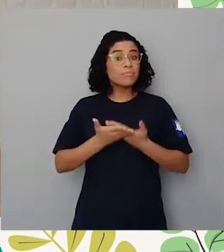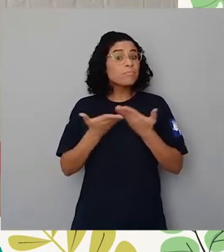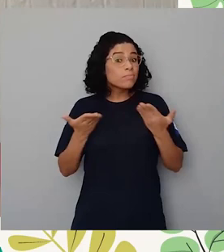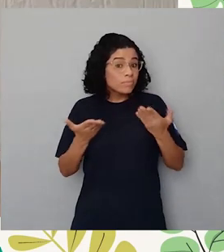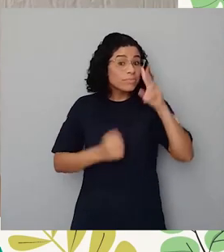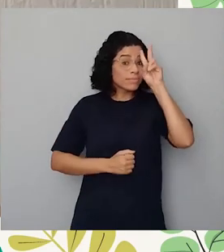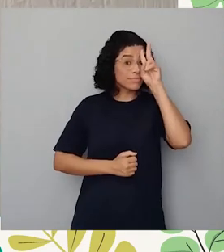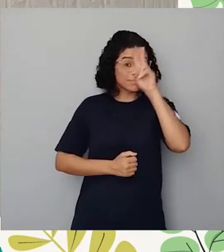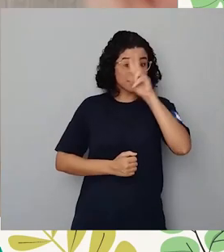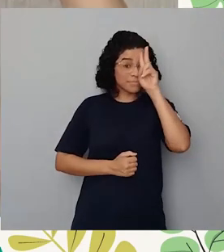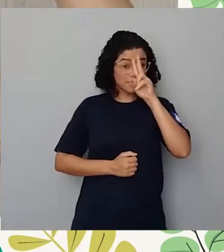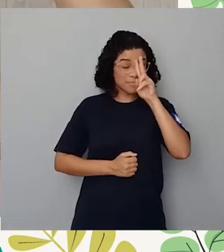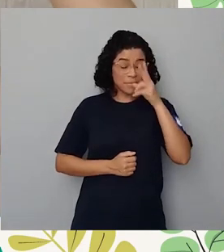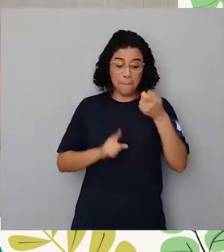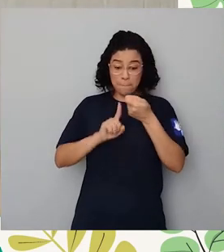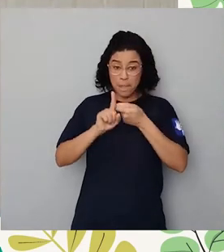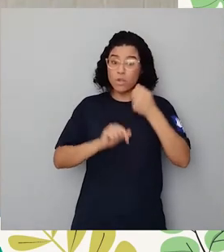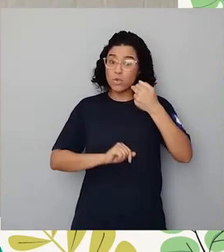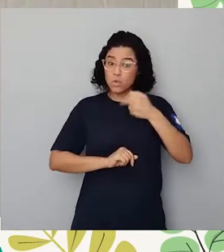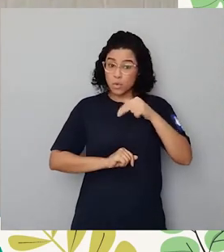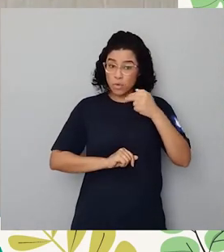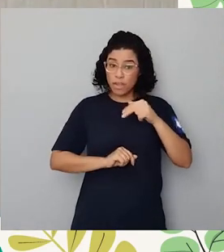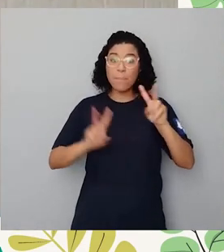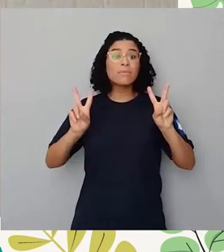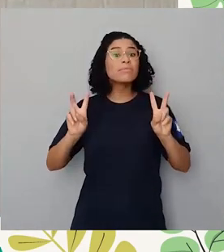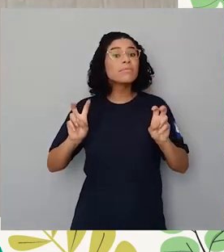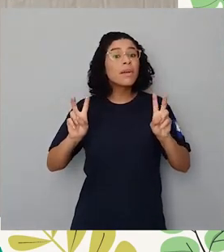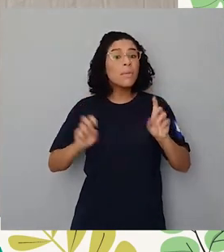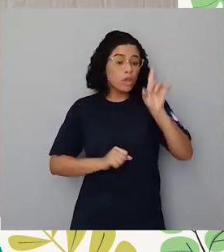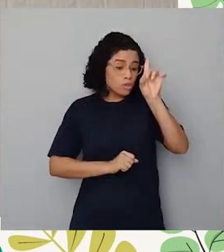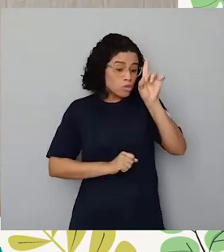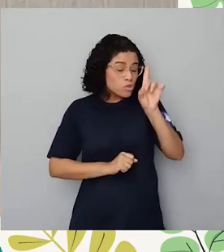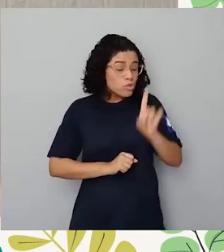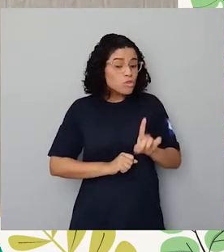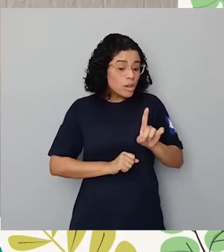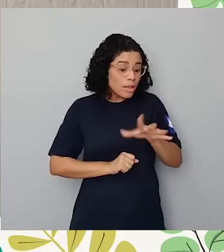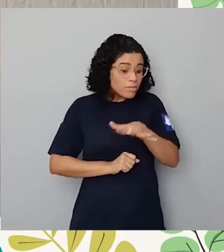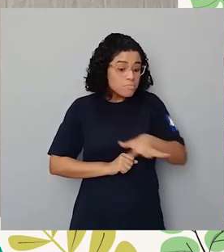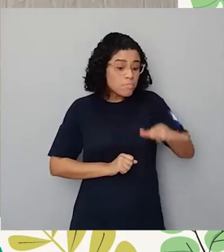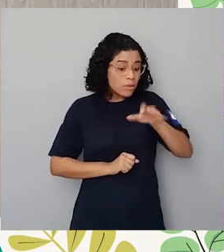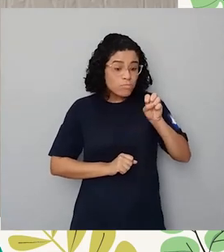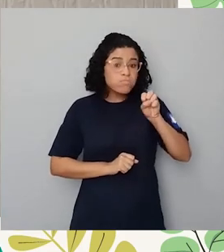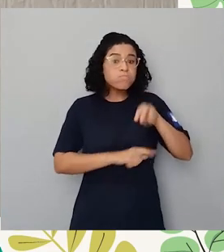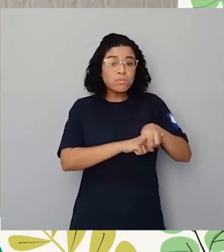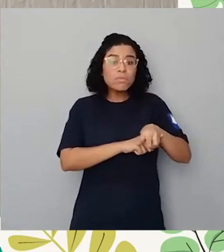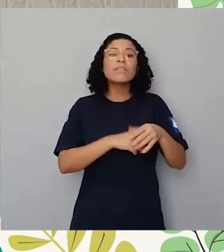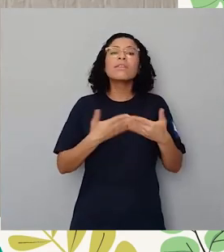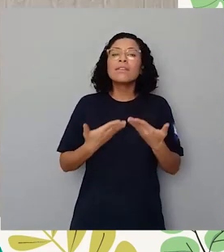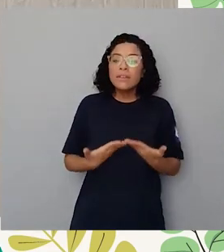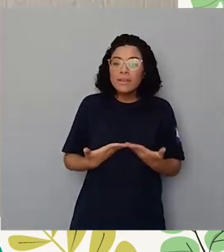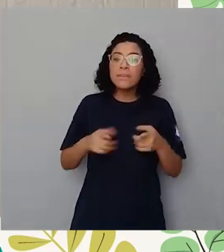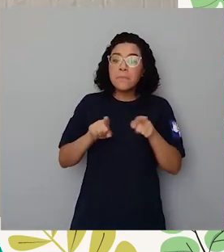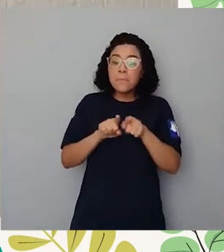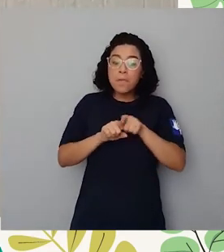E vocês se lembram que esse mês de novembro nós vamos falar sobre o direito de ocupar espaços e o